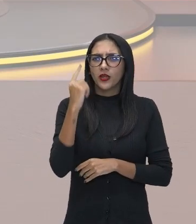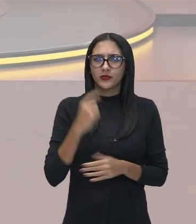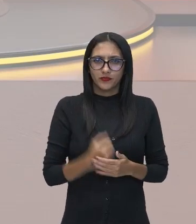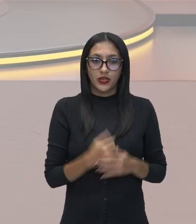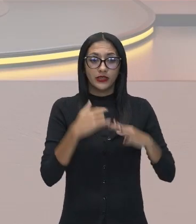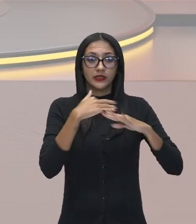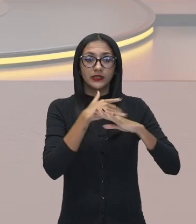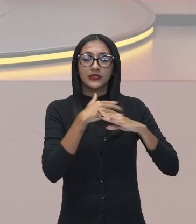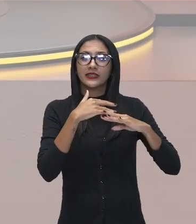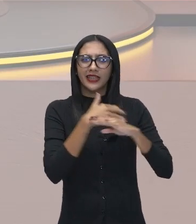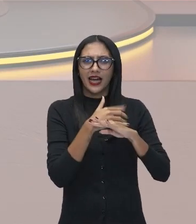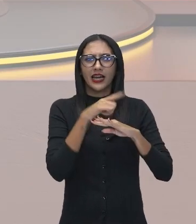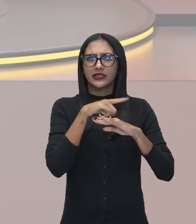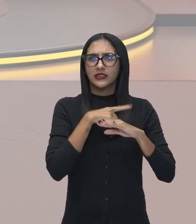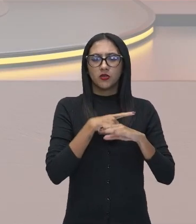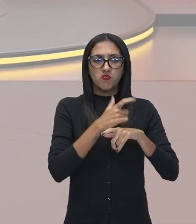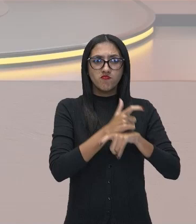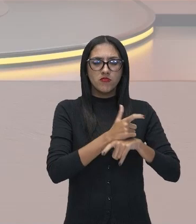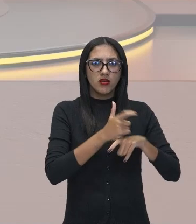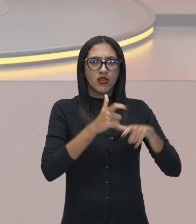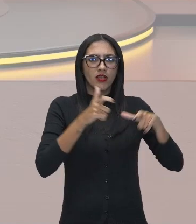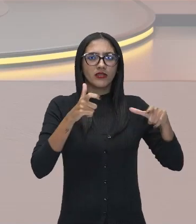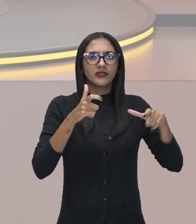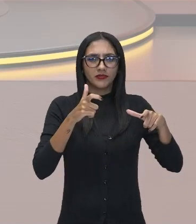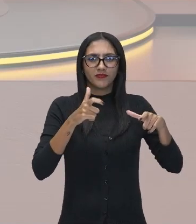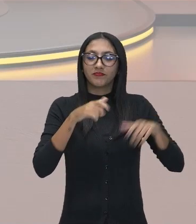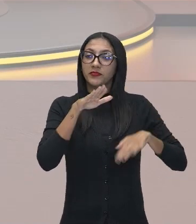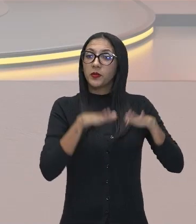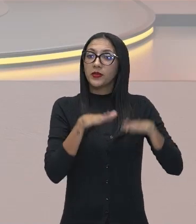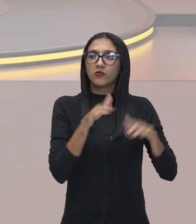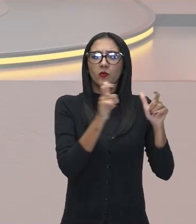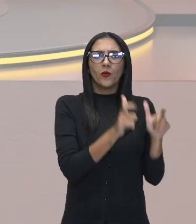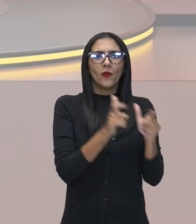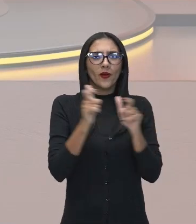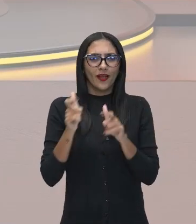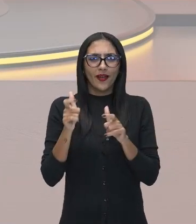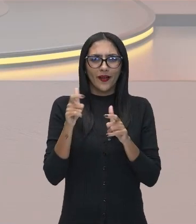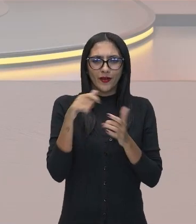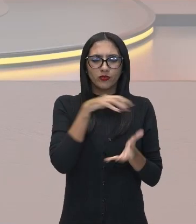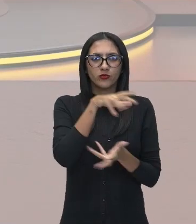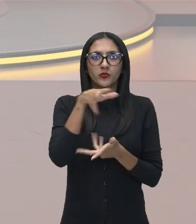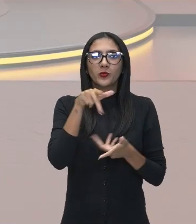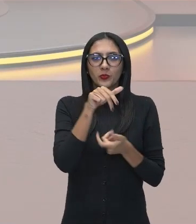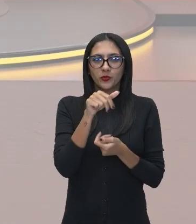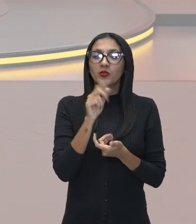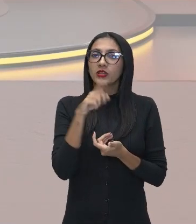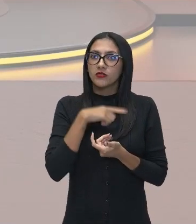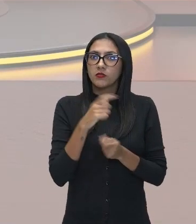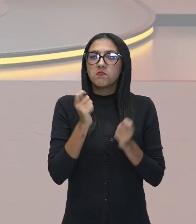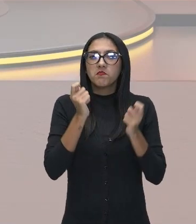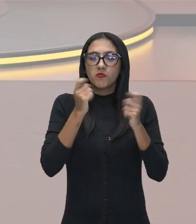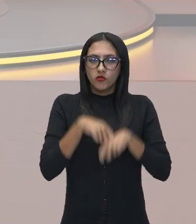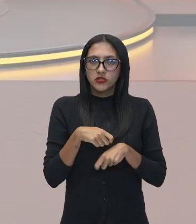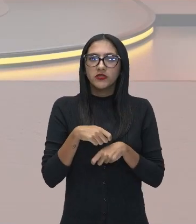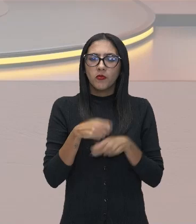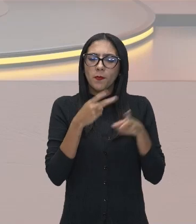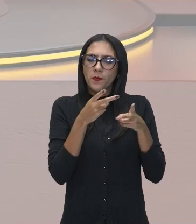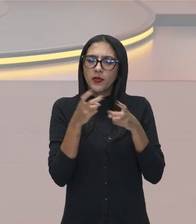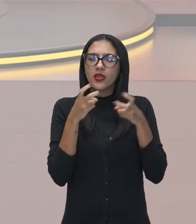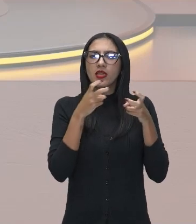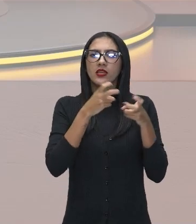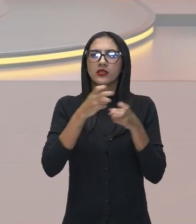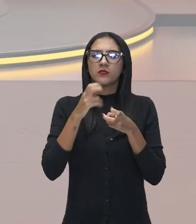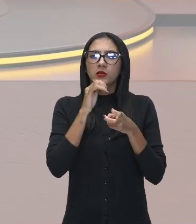cidades são grandes em determinadas regiões do mundo e o quanto isso pode ser identificado então aí com as